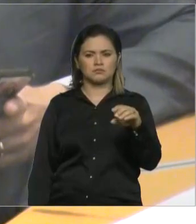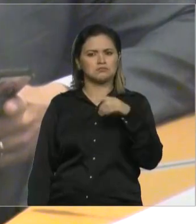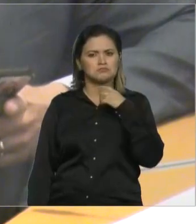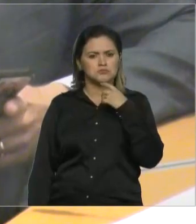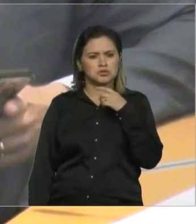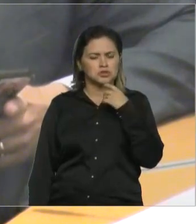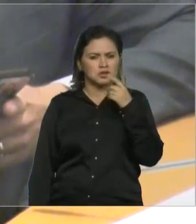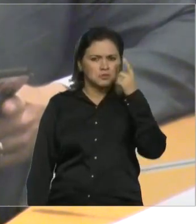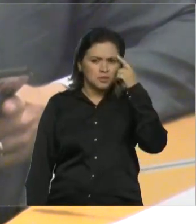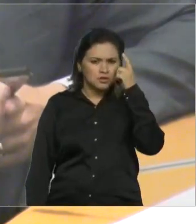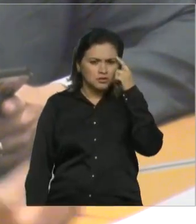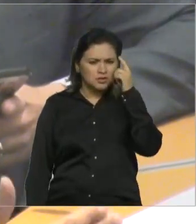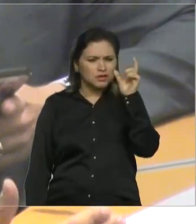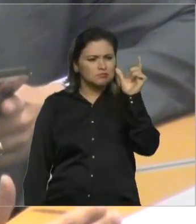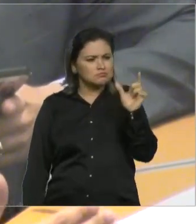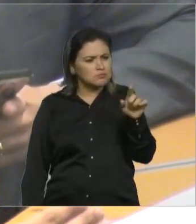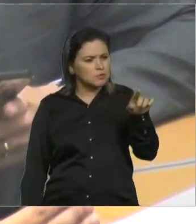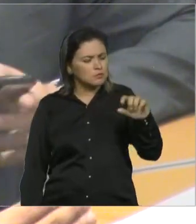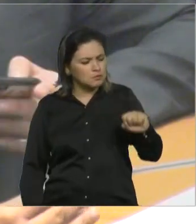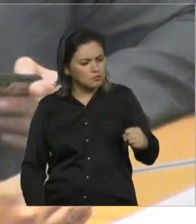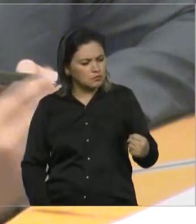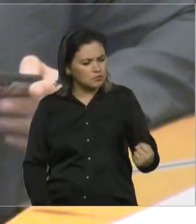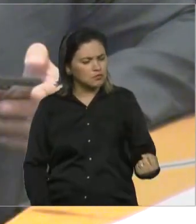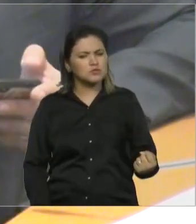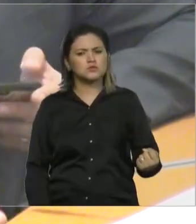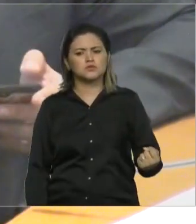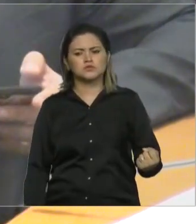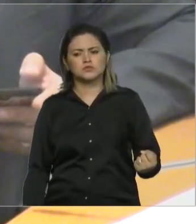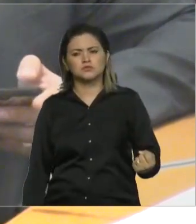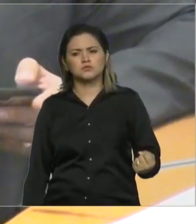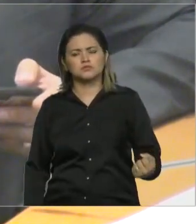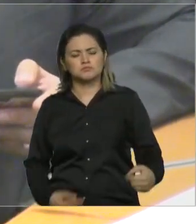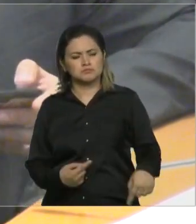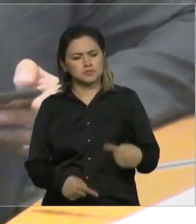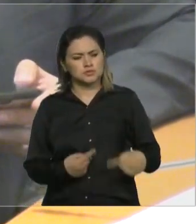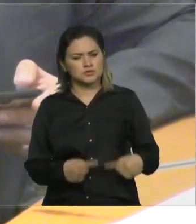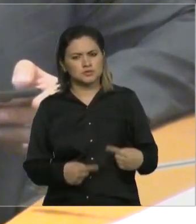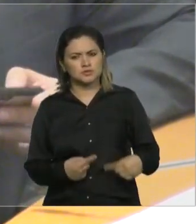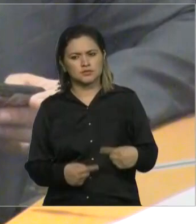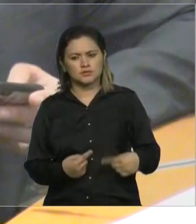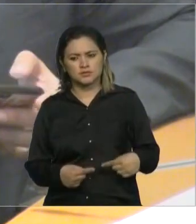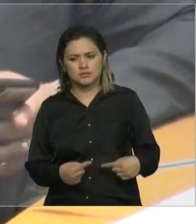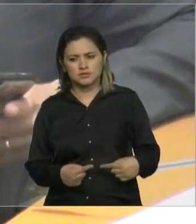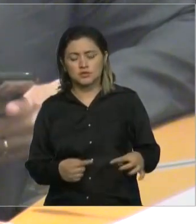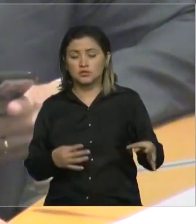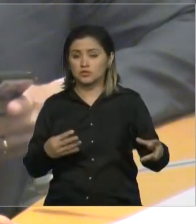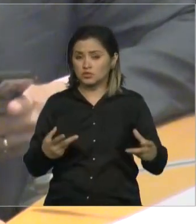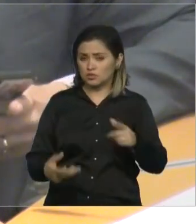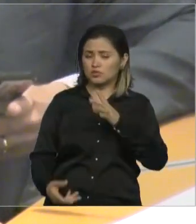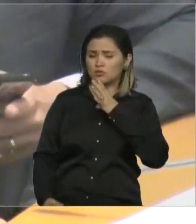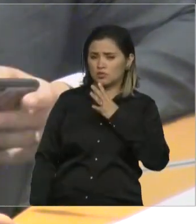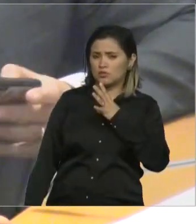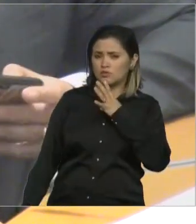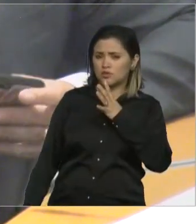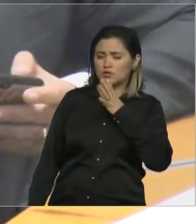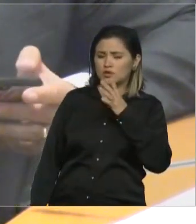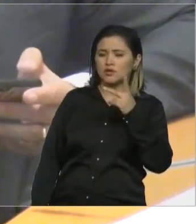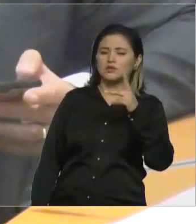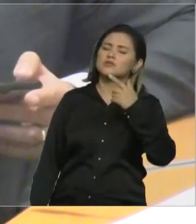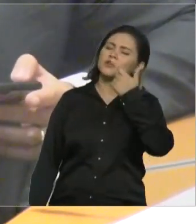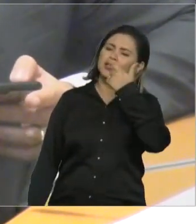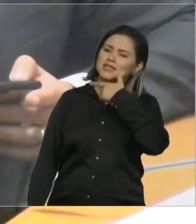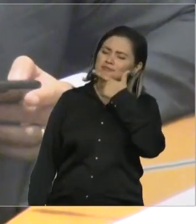ver a sua força de forma plena. Todos sabíamos da sua simpatia, do seu